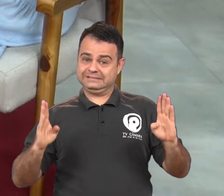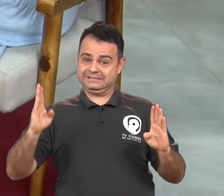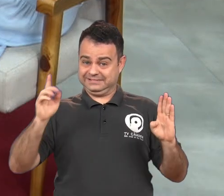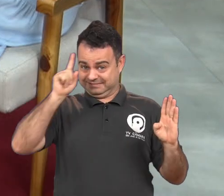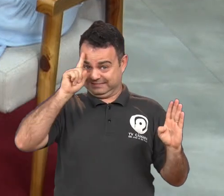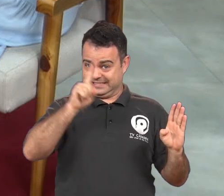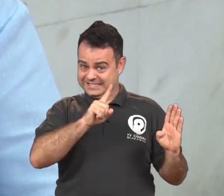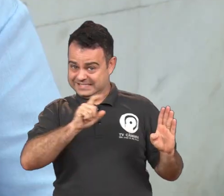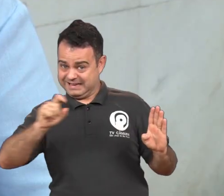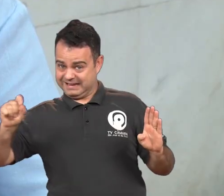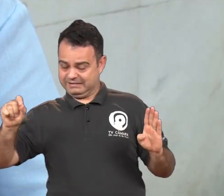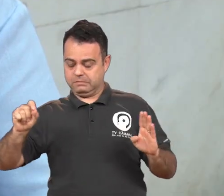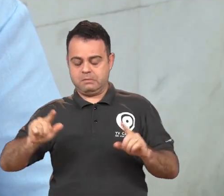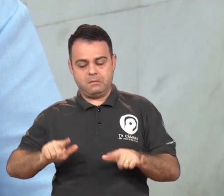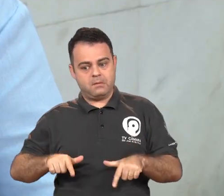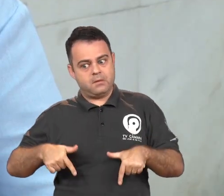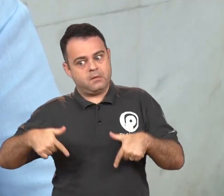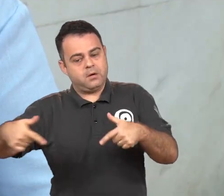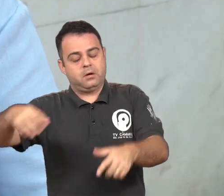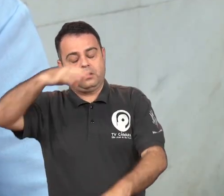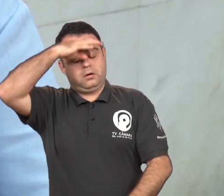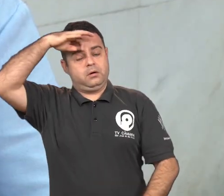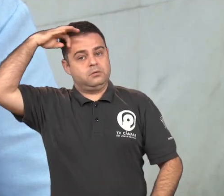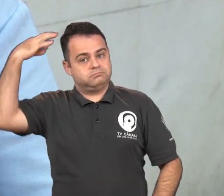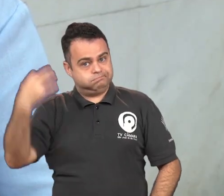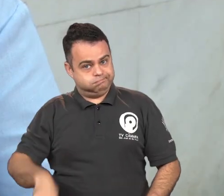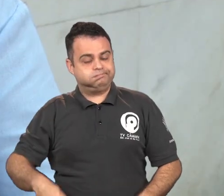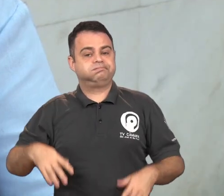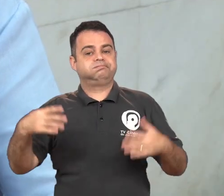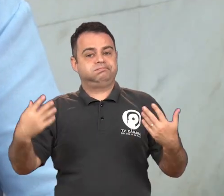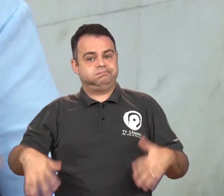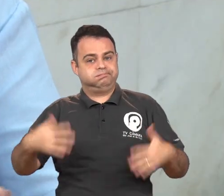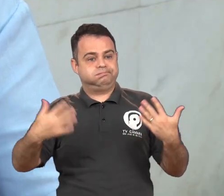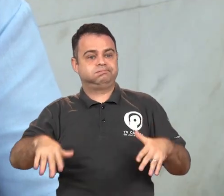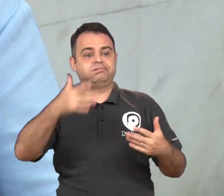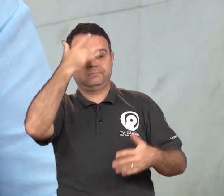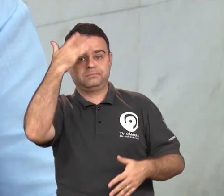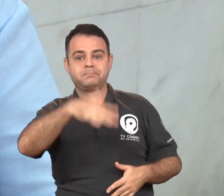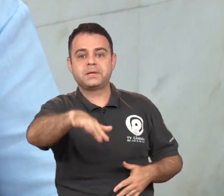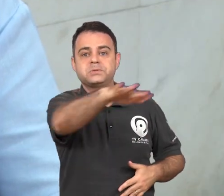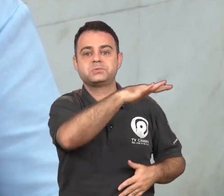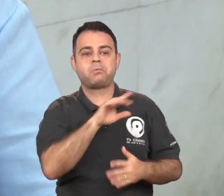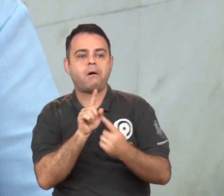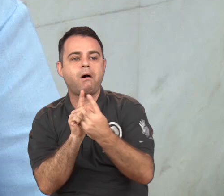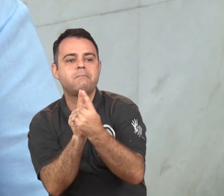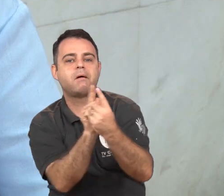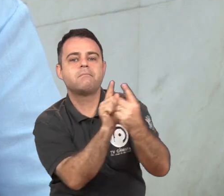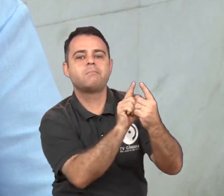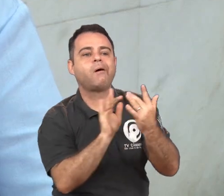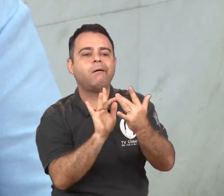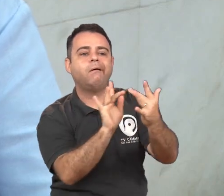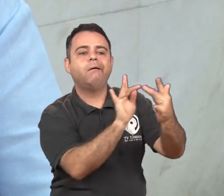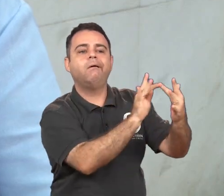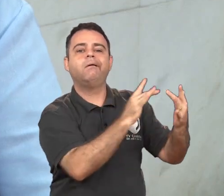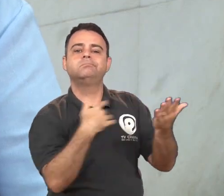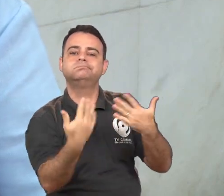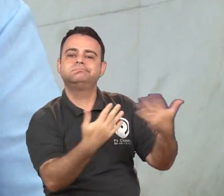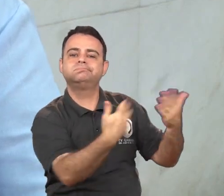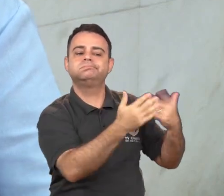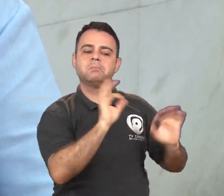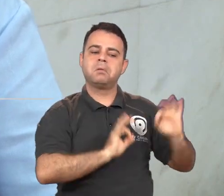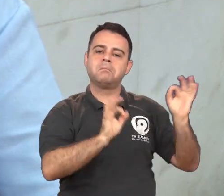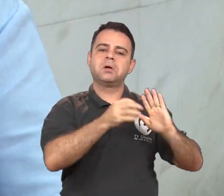de bastante empenho, bastante trabalho e também de muito contato, né, com a população em geral,